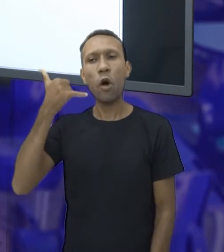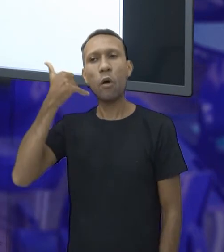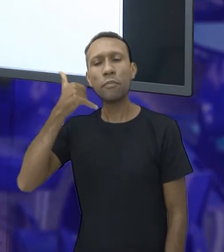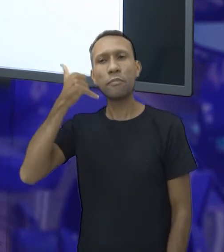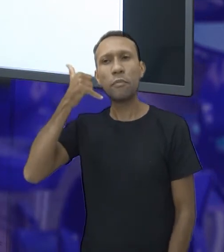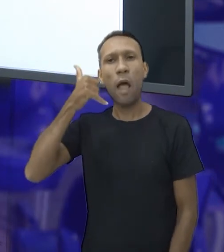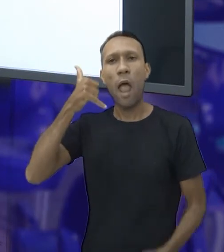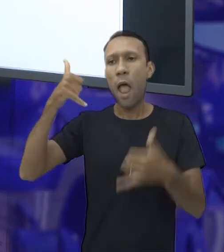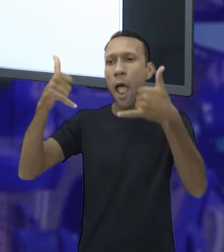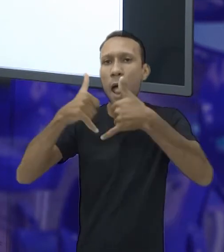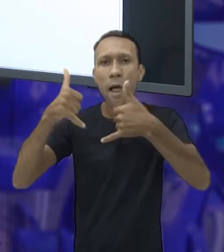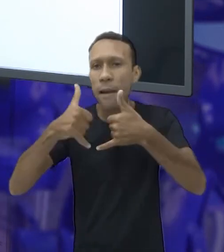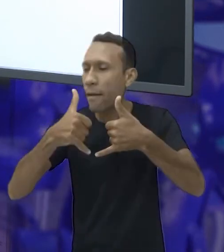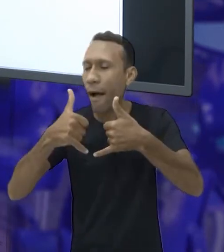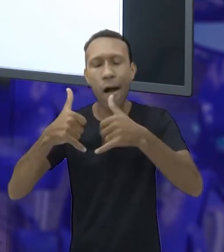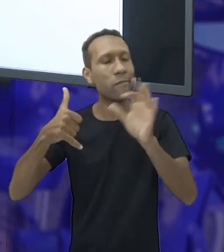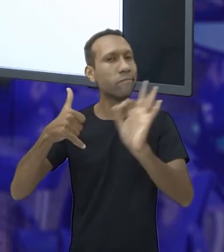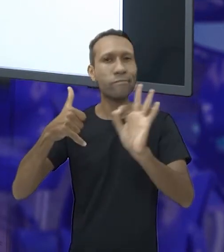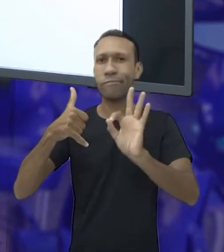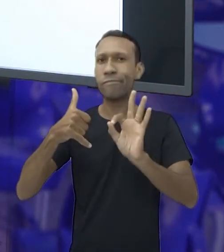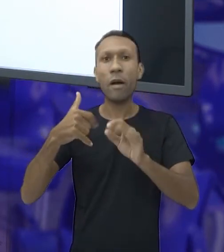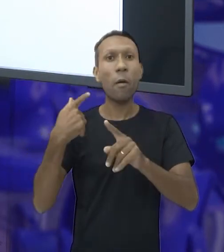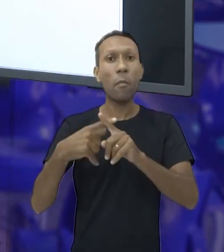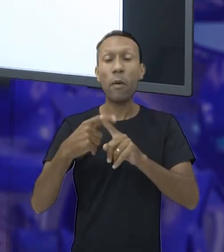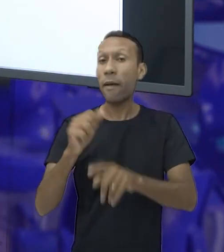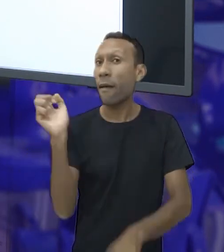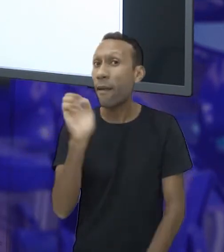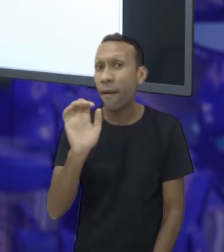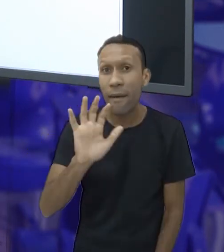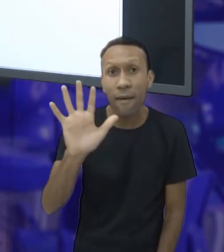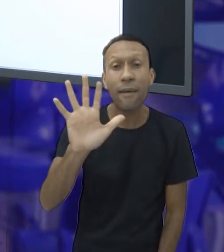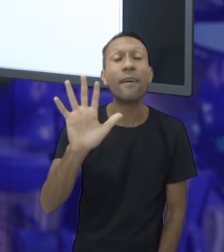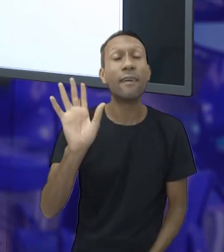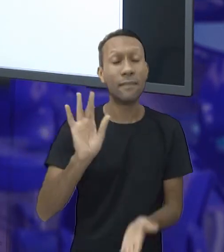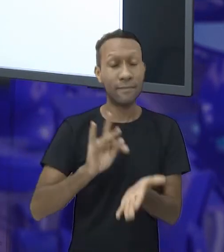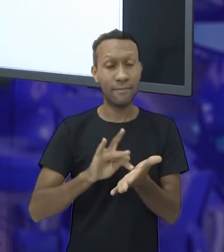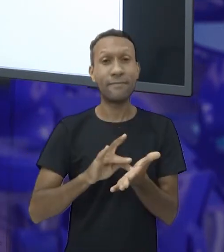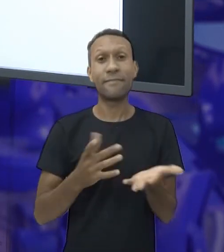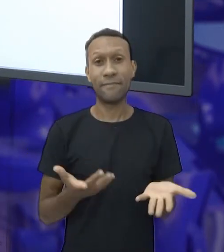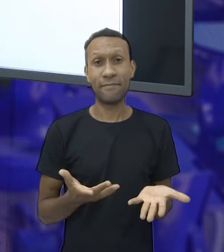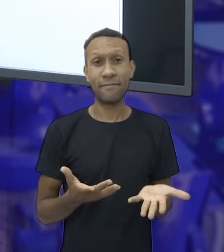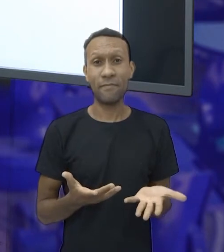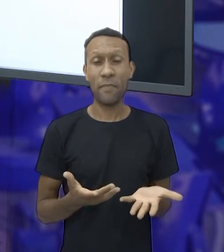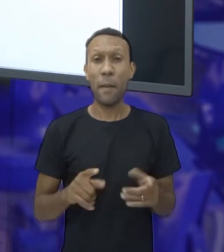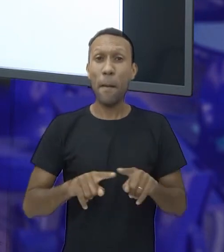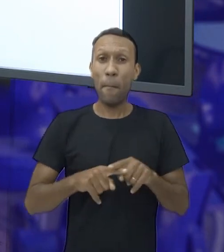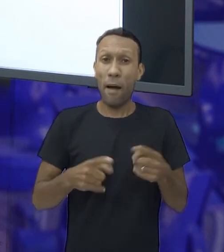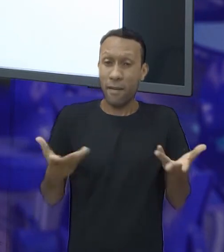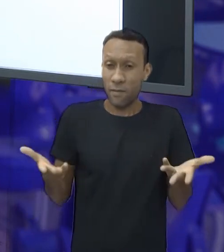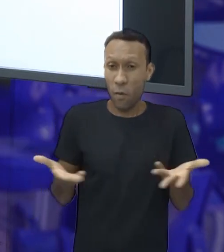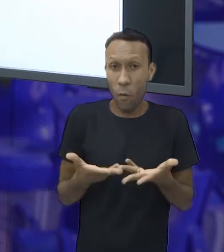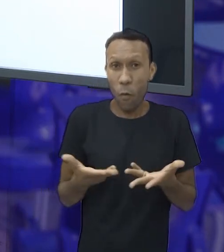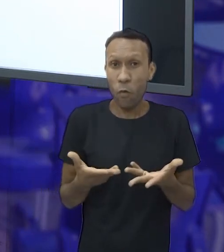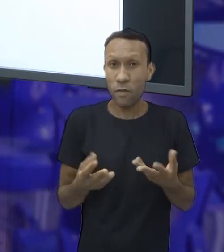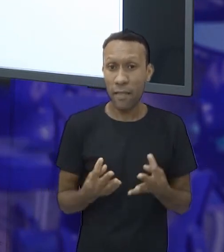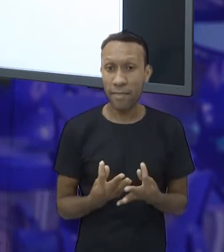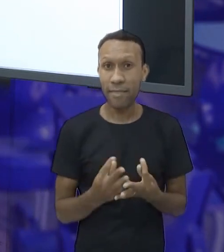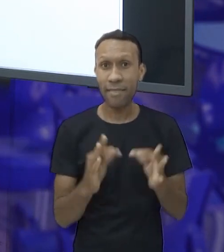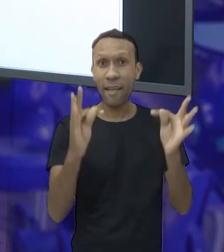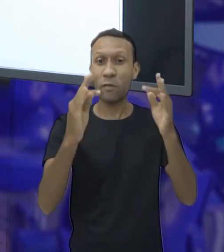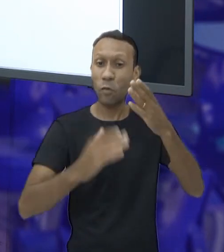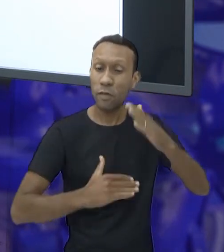era caríssima. Com o avanço tecnológico, hoje você vai ter celulares